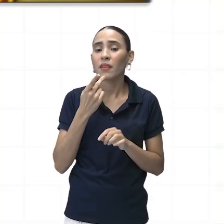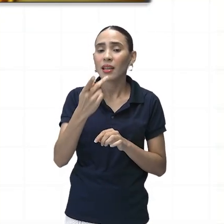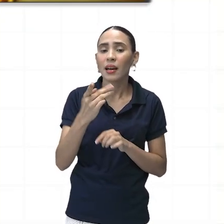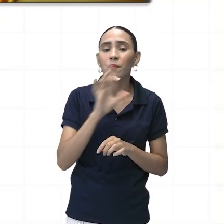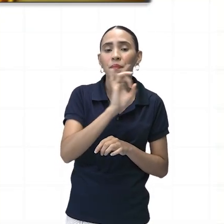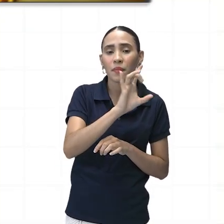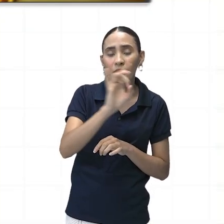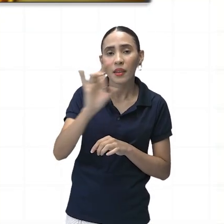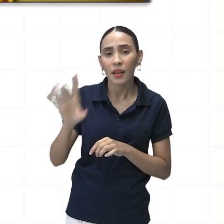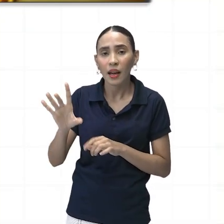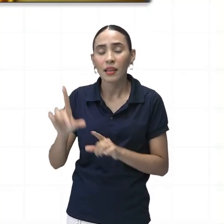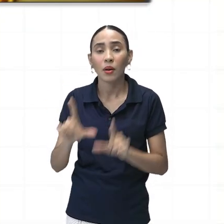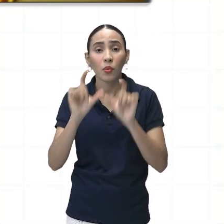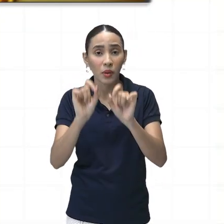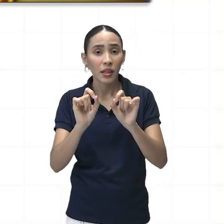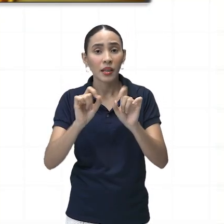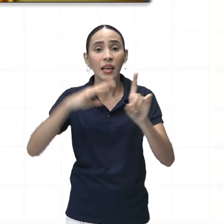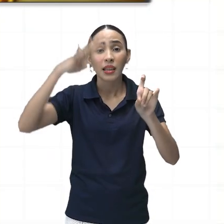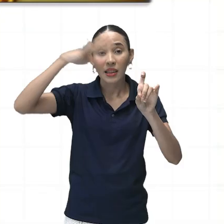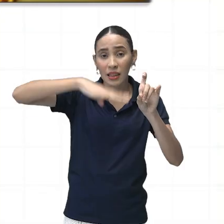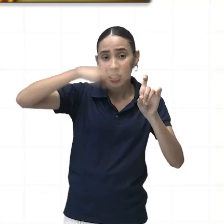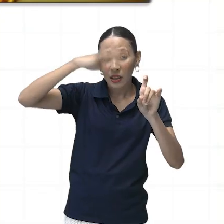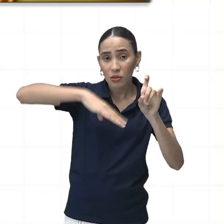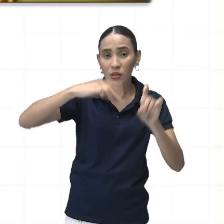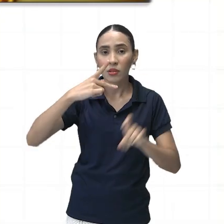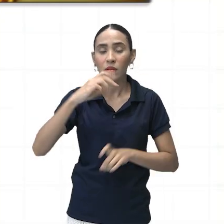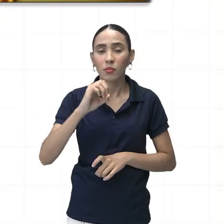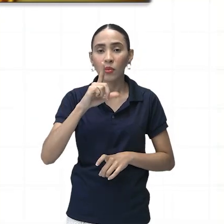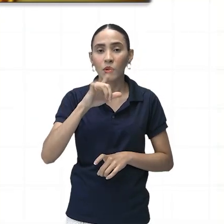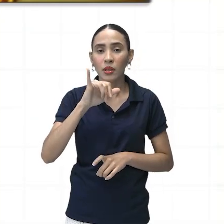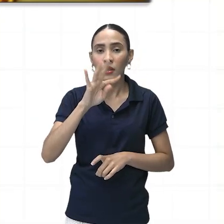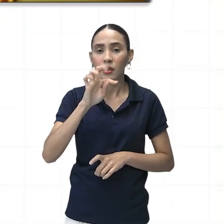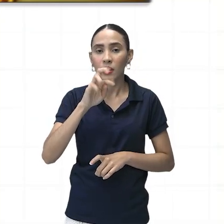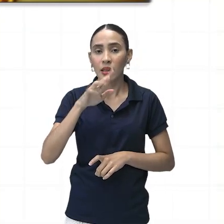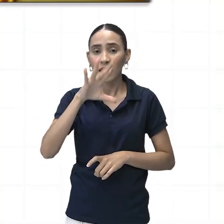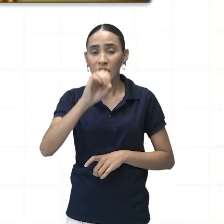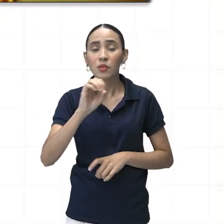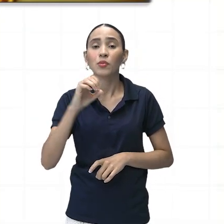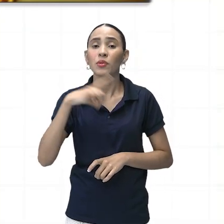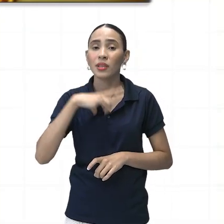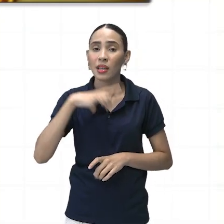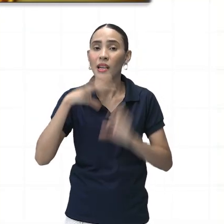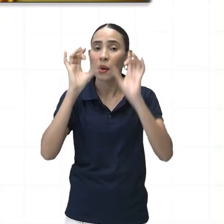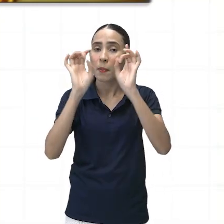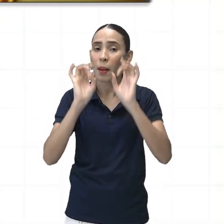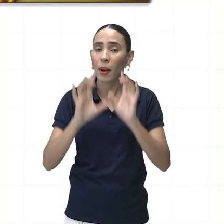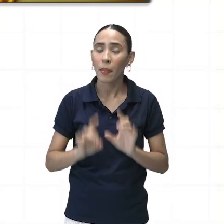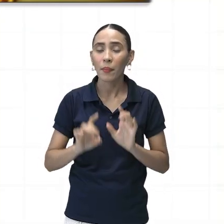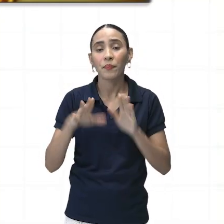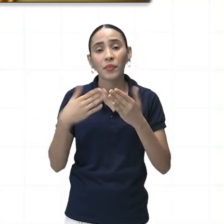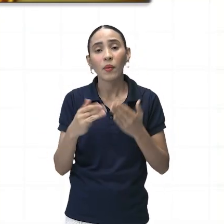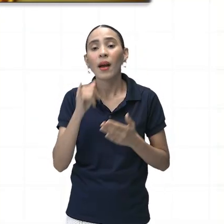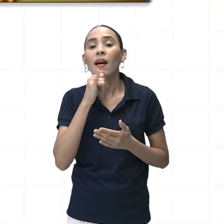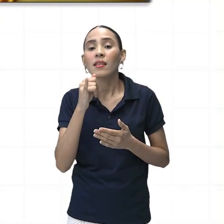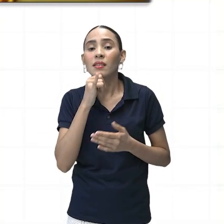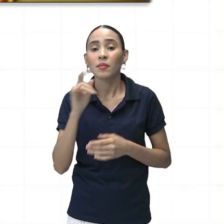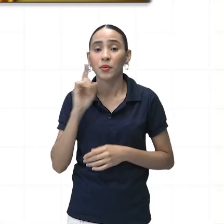cada divindade no politeísmo tem uma especialização. E aqui, vamos os